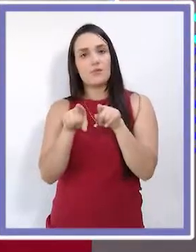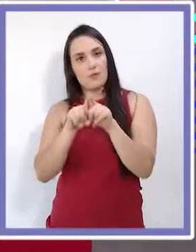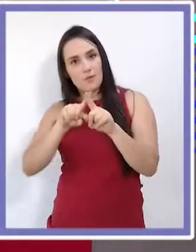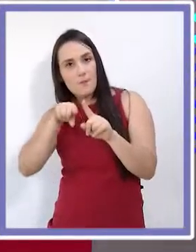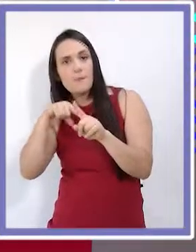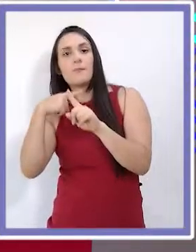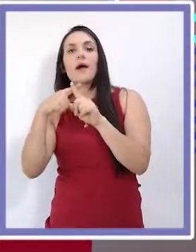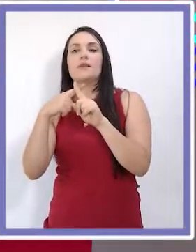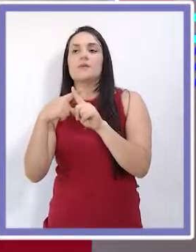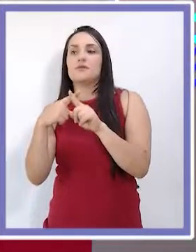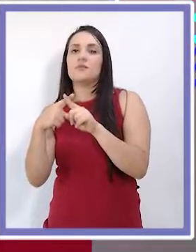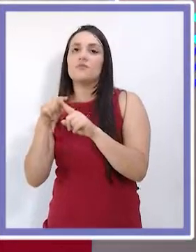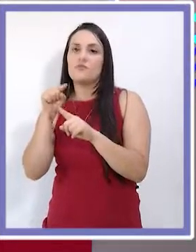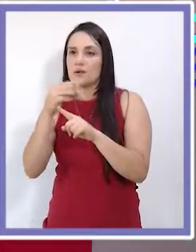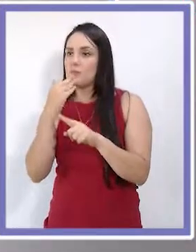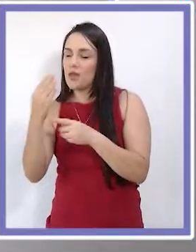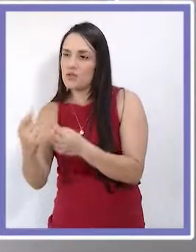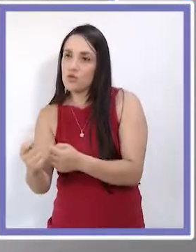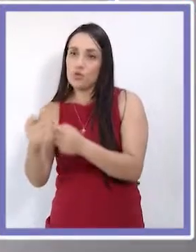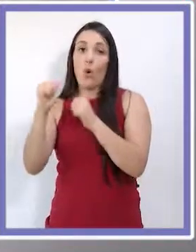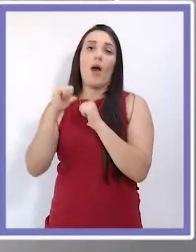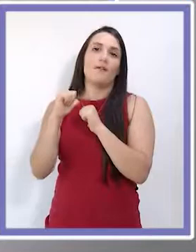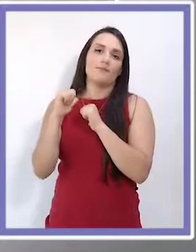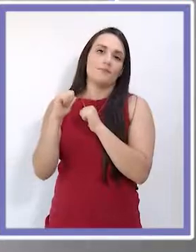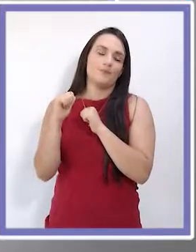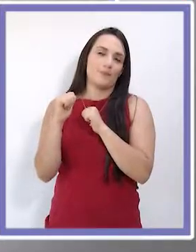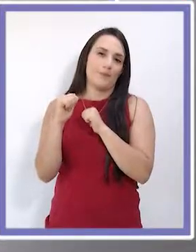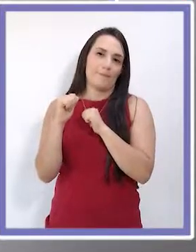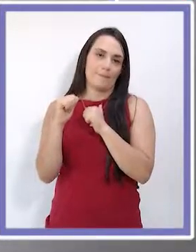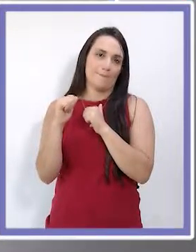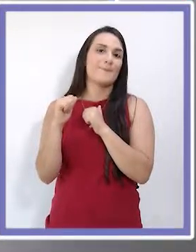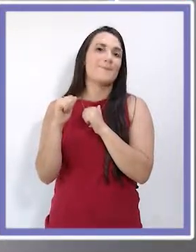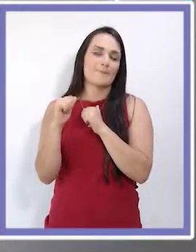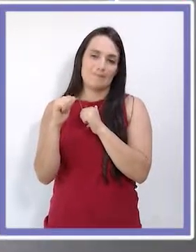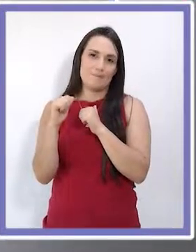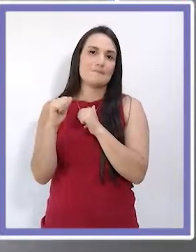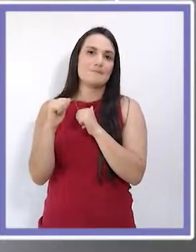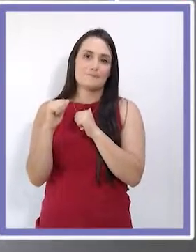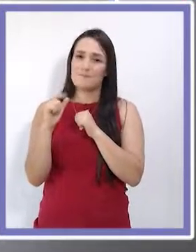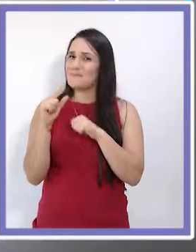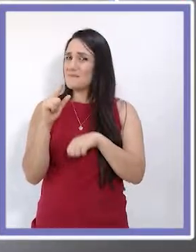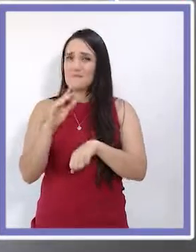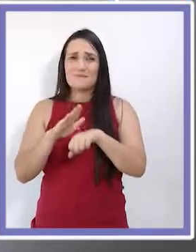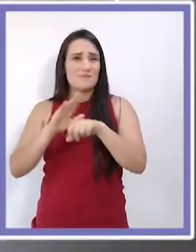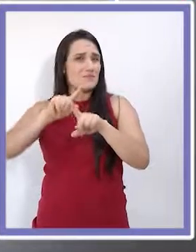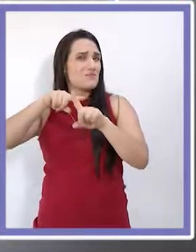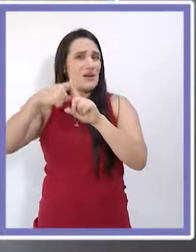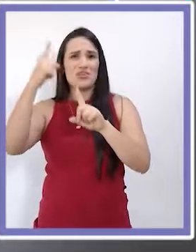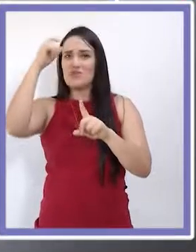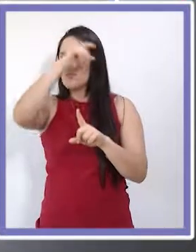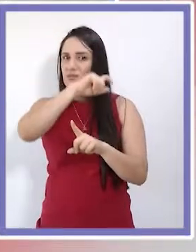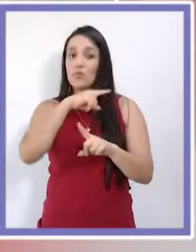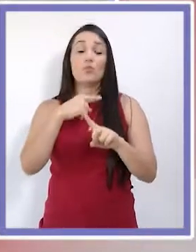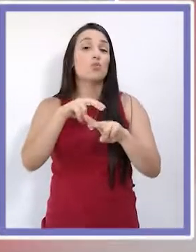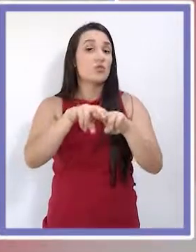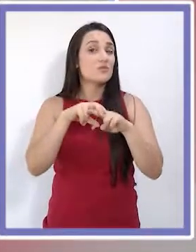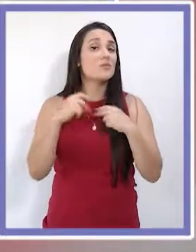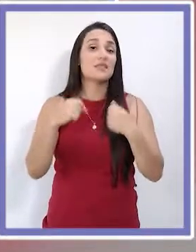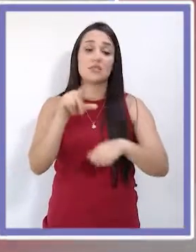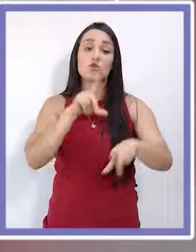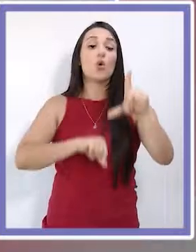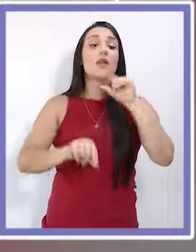mesmo tempo, você vai solicitar a doação dos órgãos e tecidos. Então, isso são pessoas... Primeiramente, a pessoa tem que